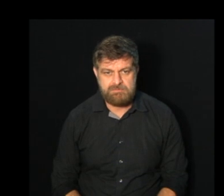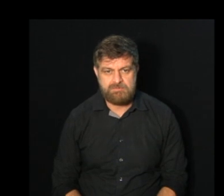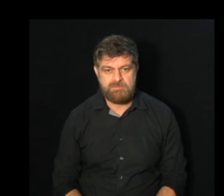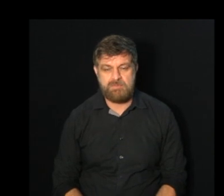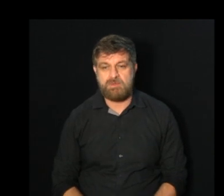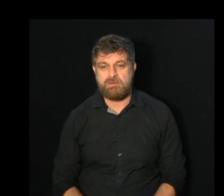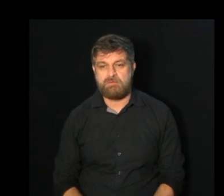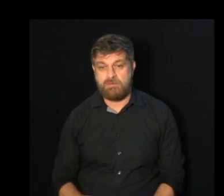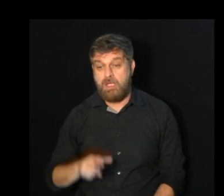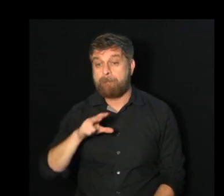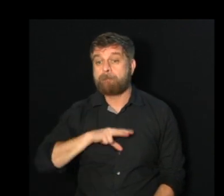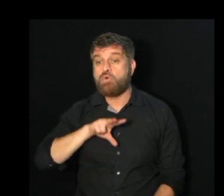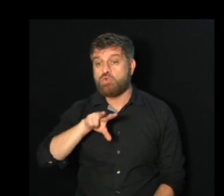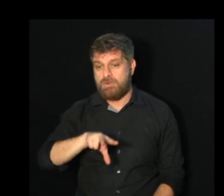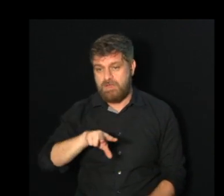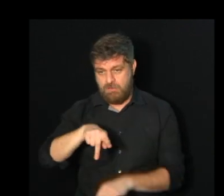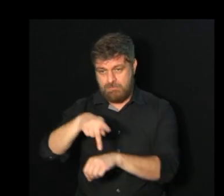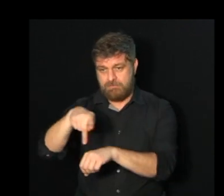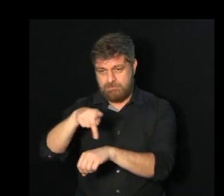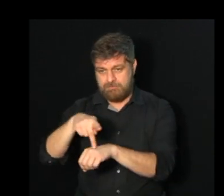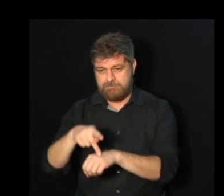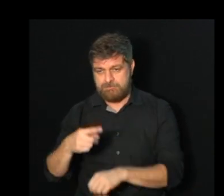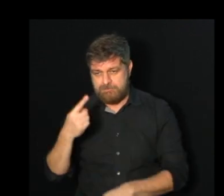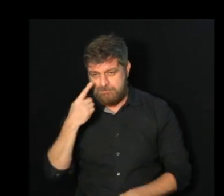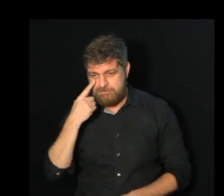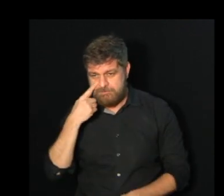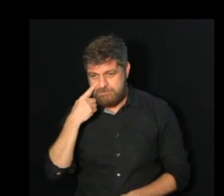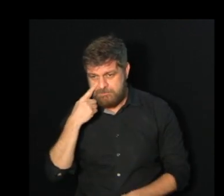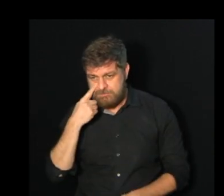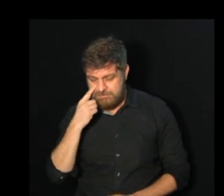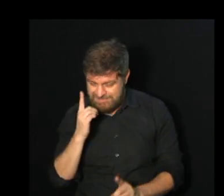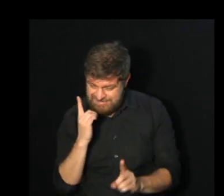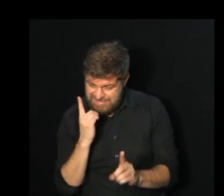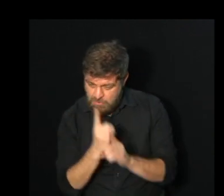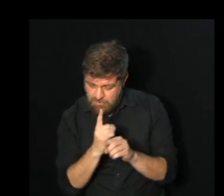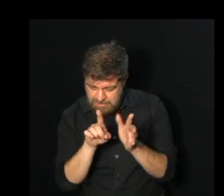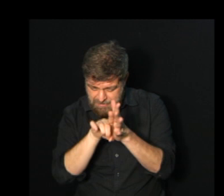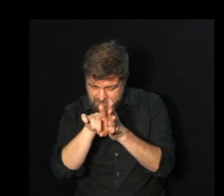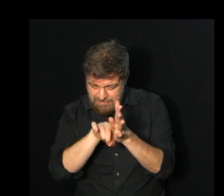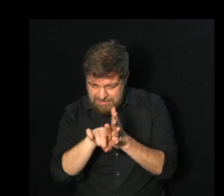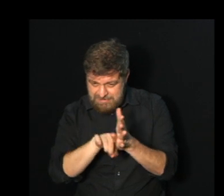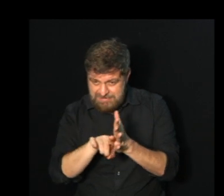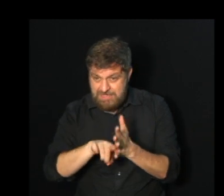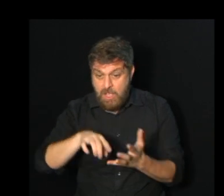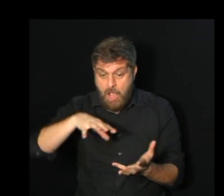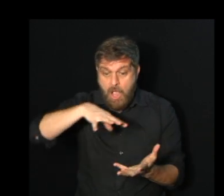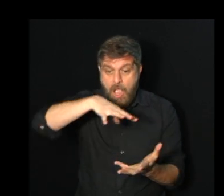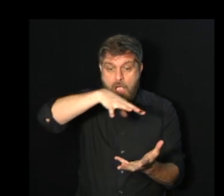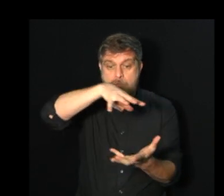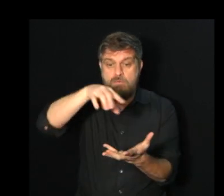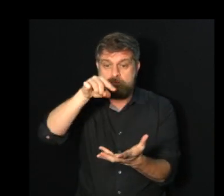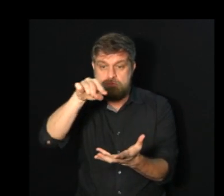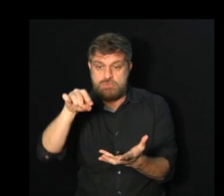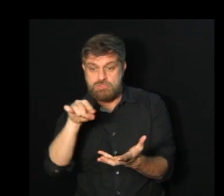exatamente, Portugal. Então veja o fator de identificação global e mundial que tem o